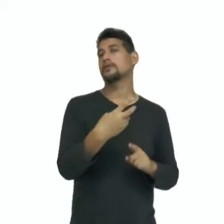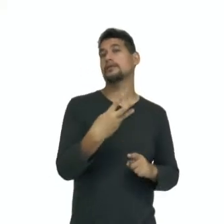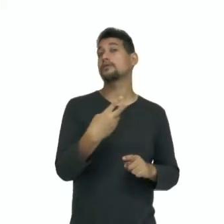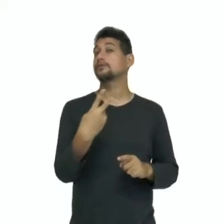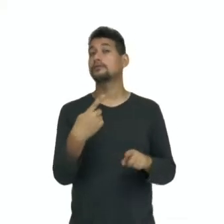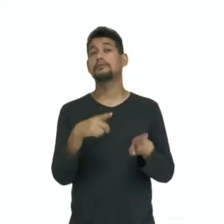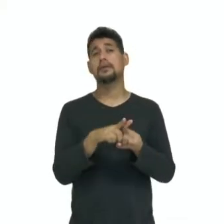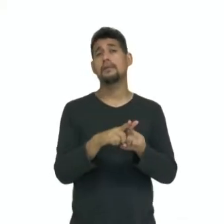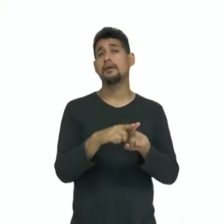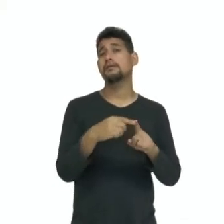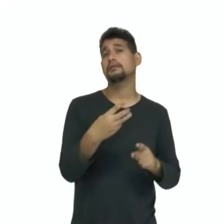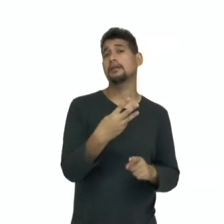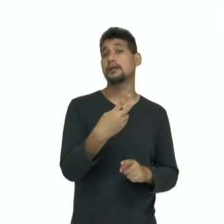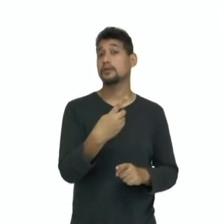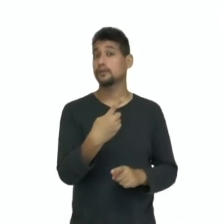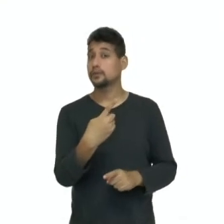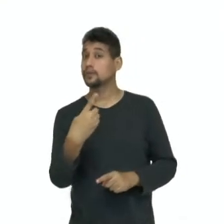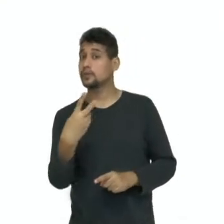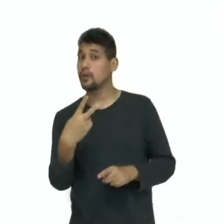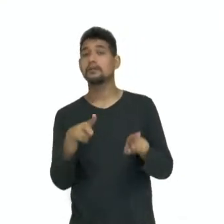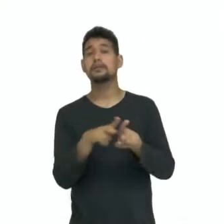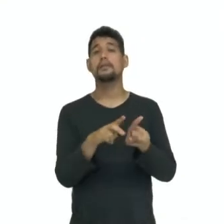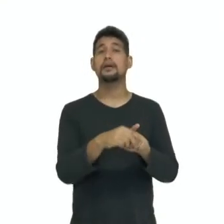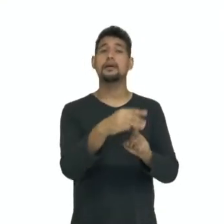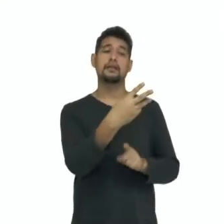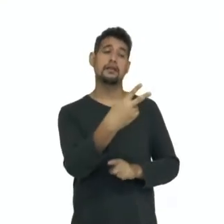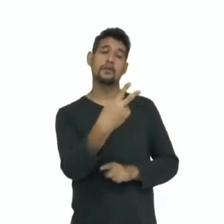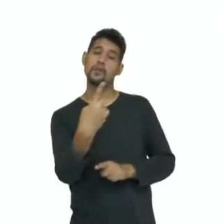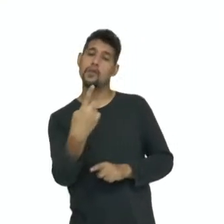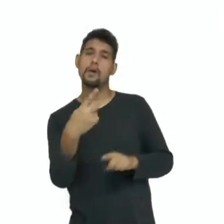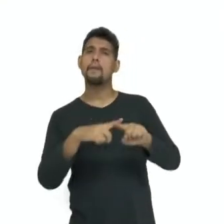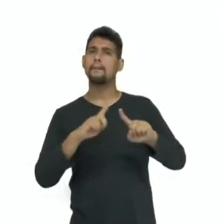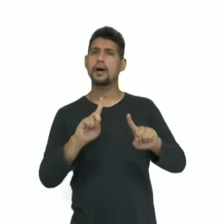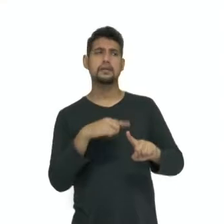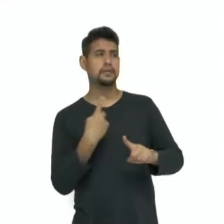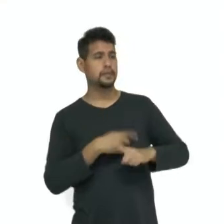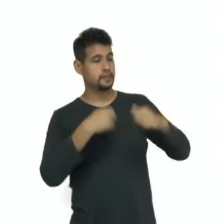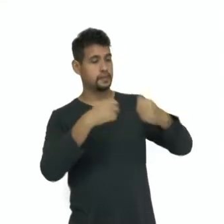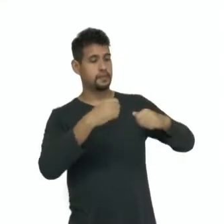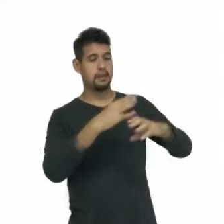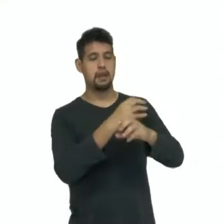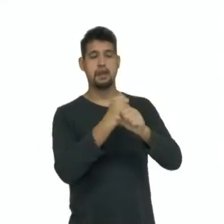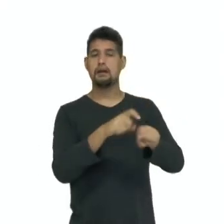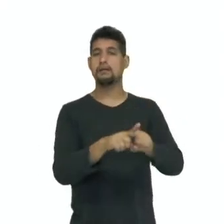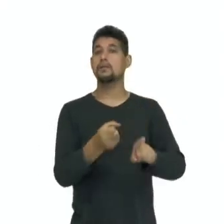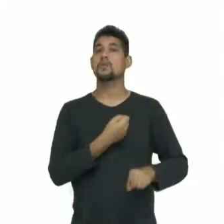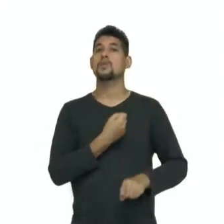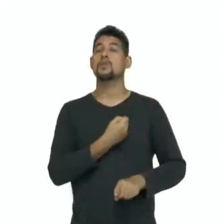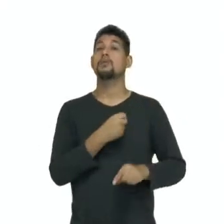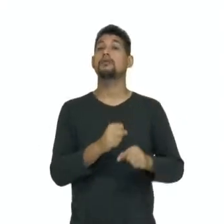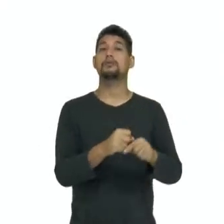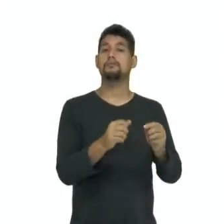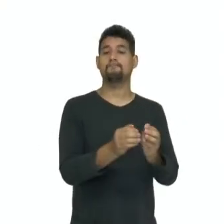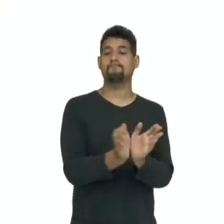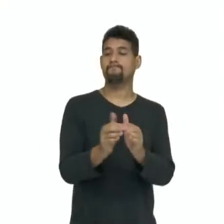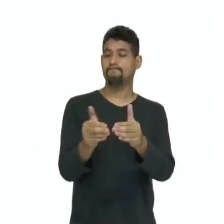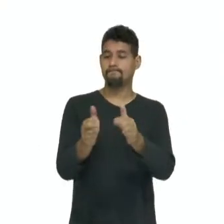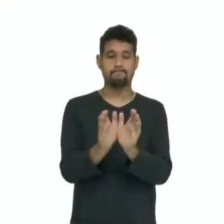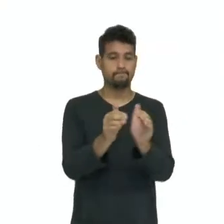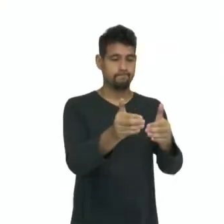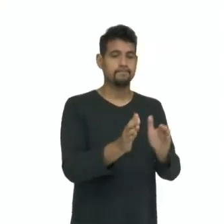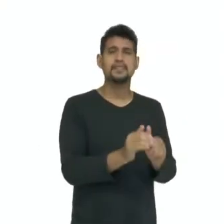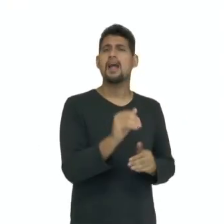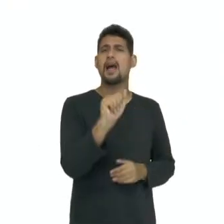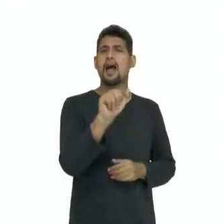1, 2 ou 3, 2, 1, certo? Portanto, nós devemos calcular o número de arranjos de